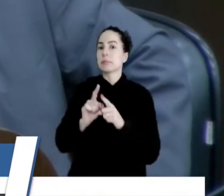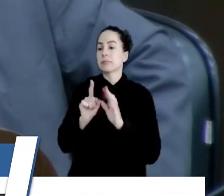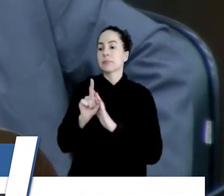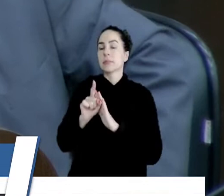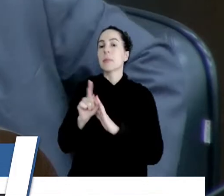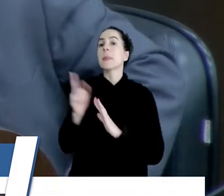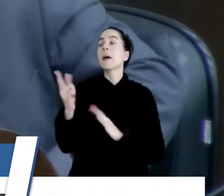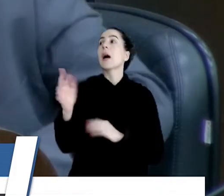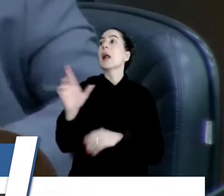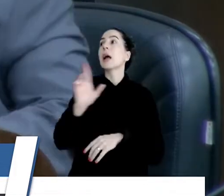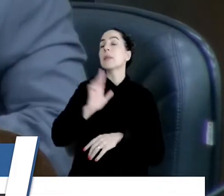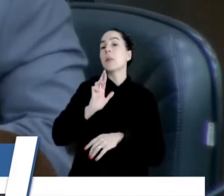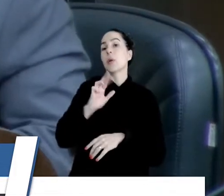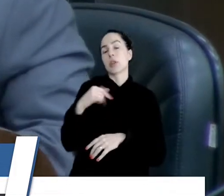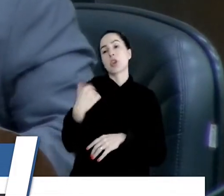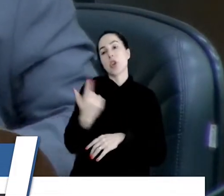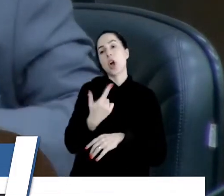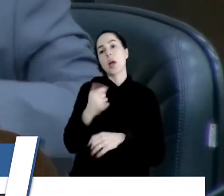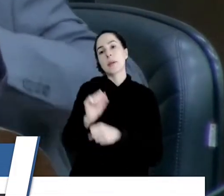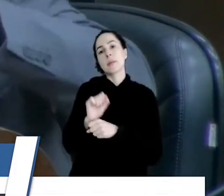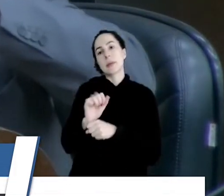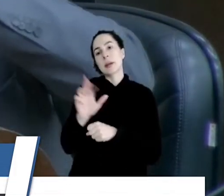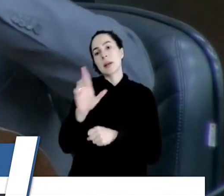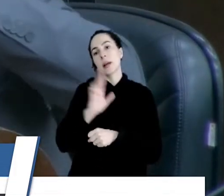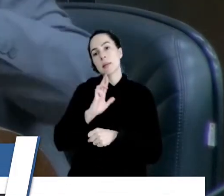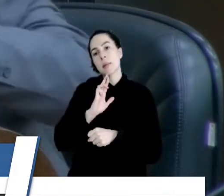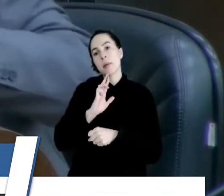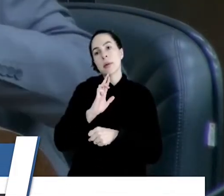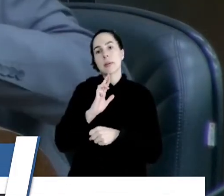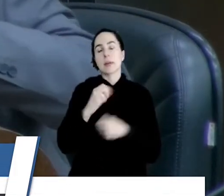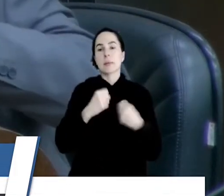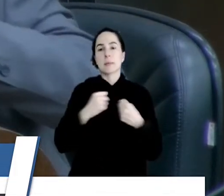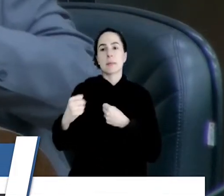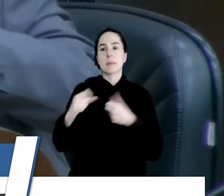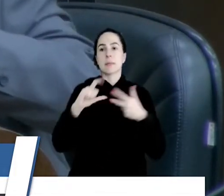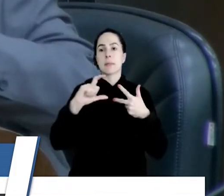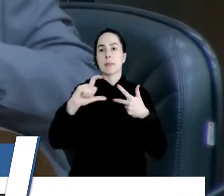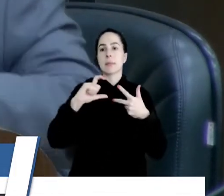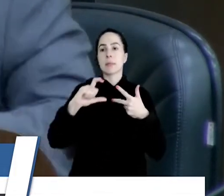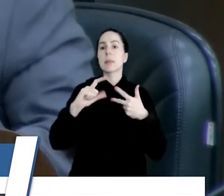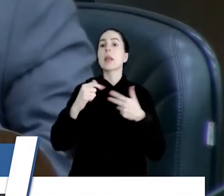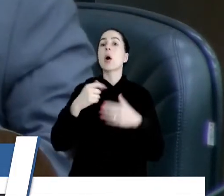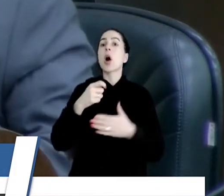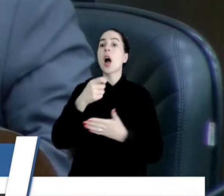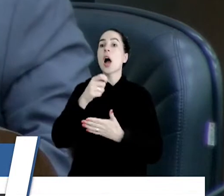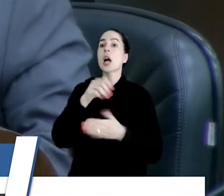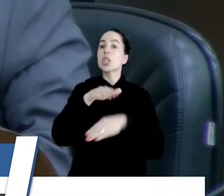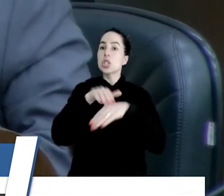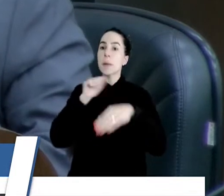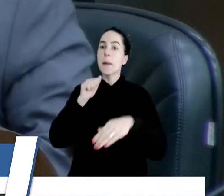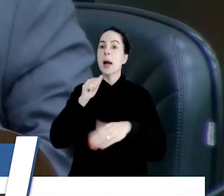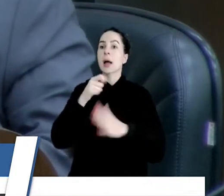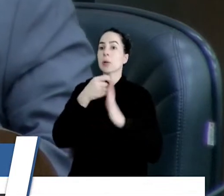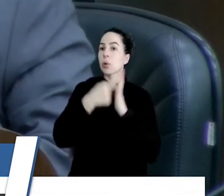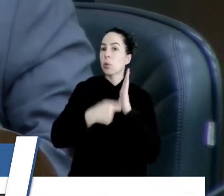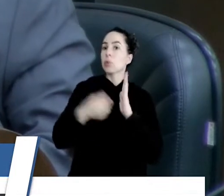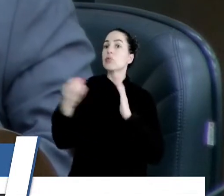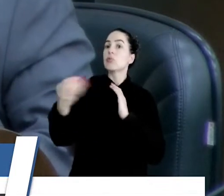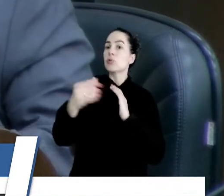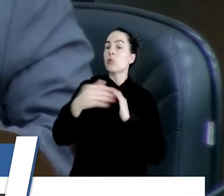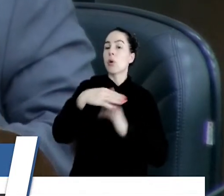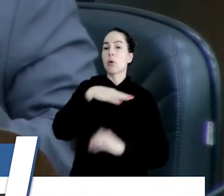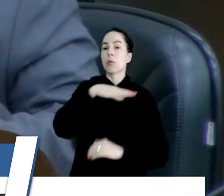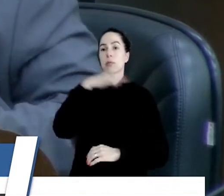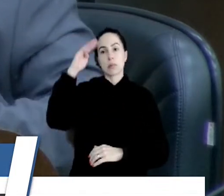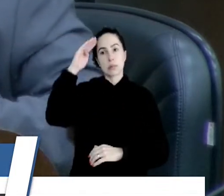nós estamos aguardando o retorno do Poder Executivo. Então, a convocação desses novos guardas municipais é fundamental importância.